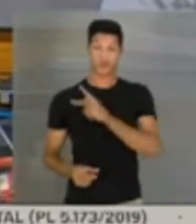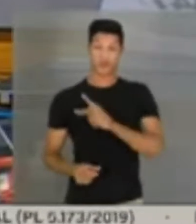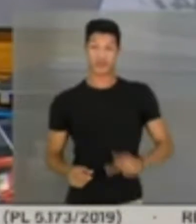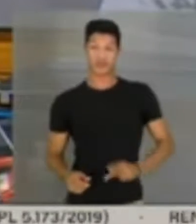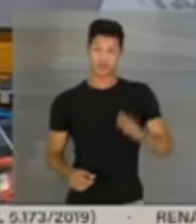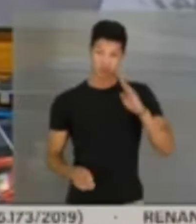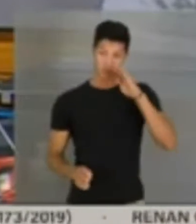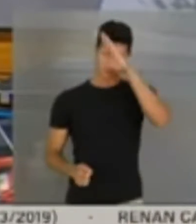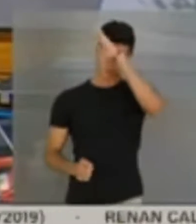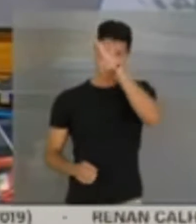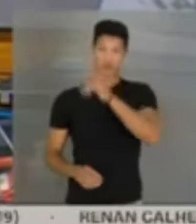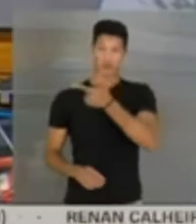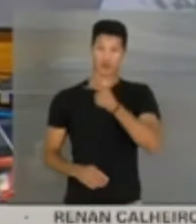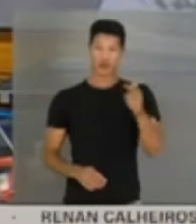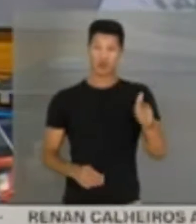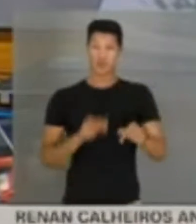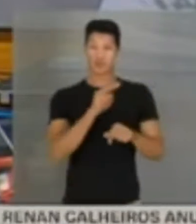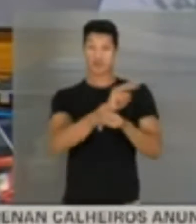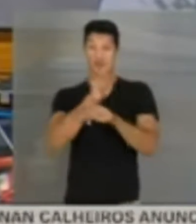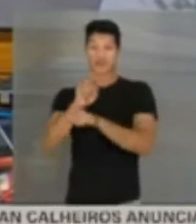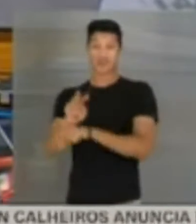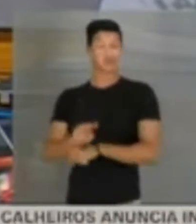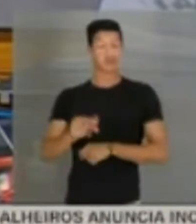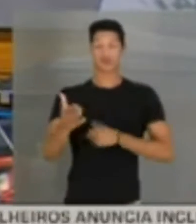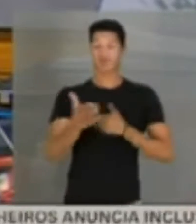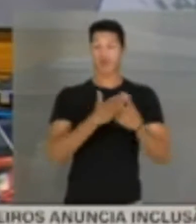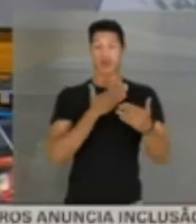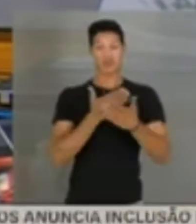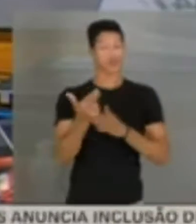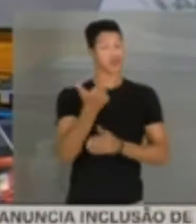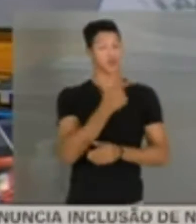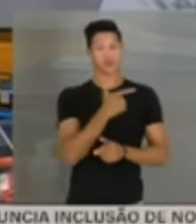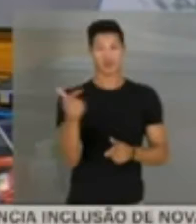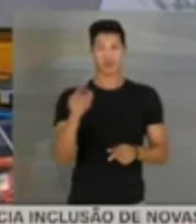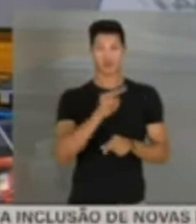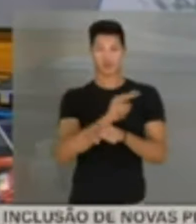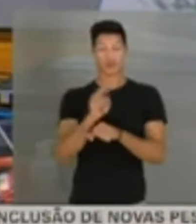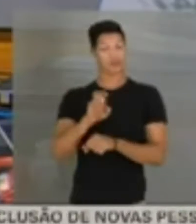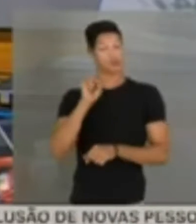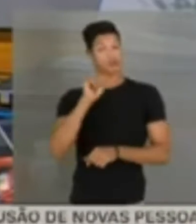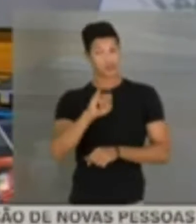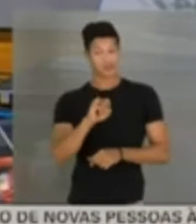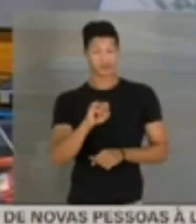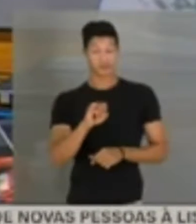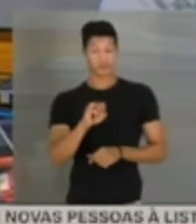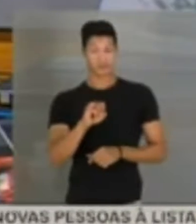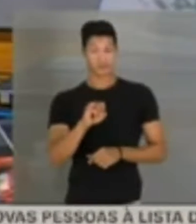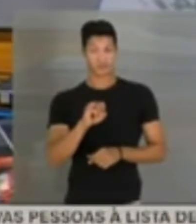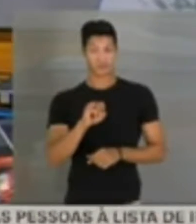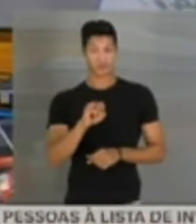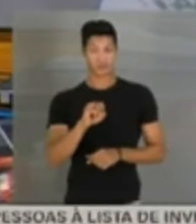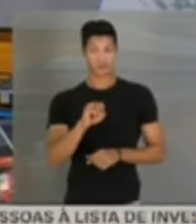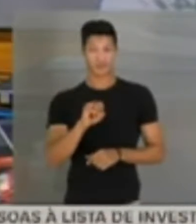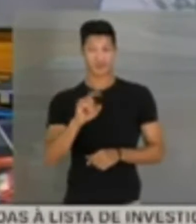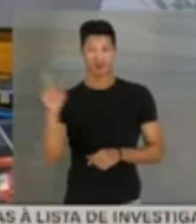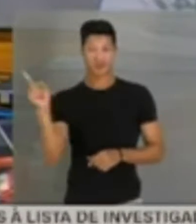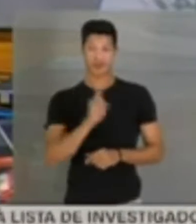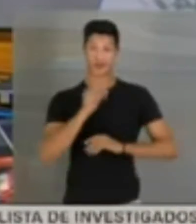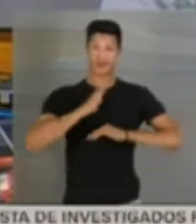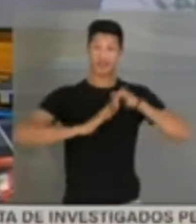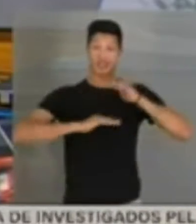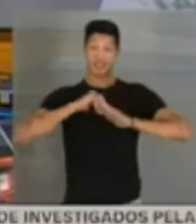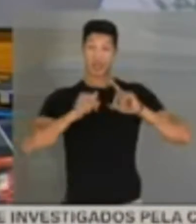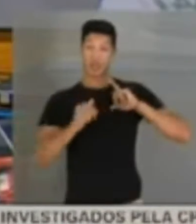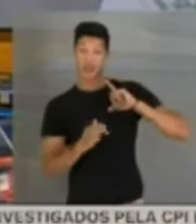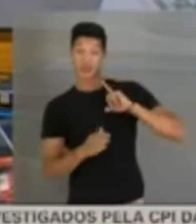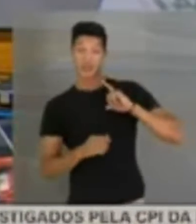presidente Bolsonaro, não há proteção a quem quer que seja. Se porventura venha praticar